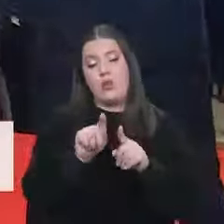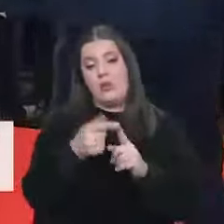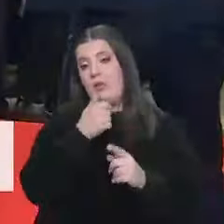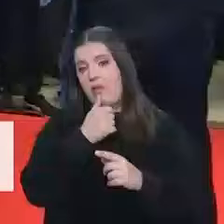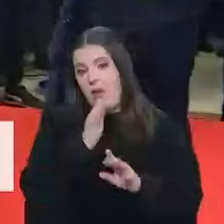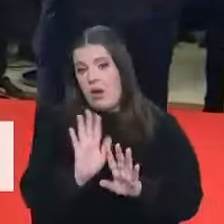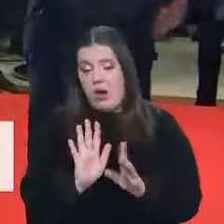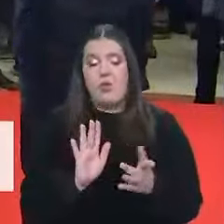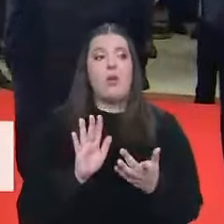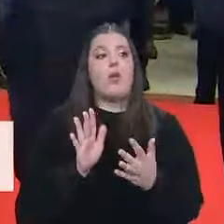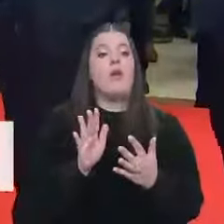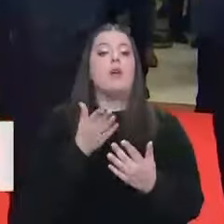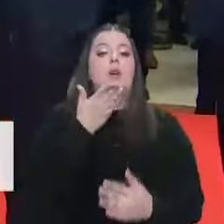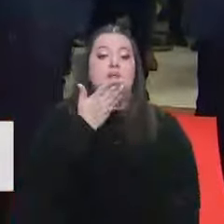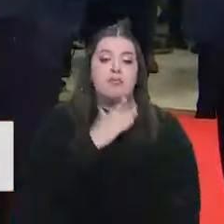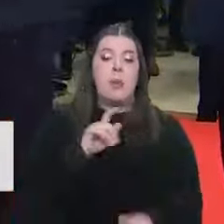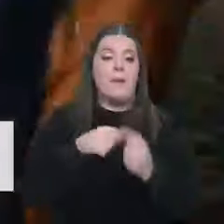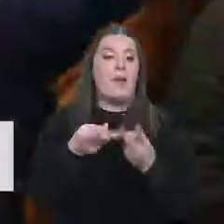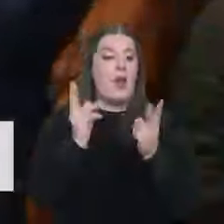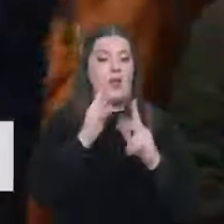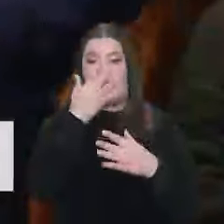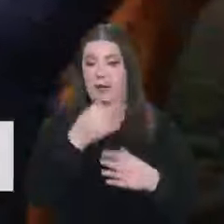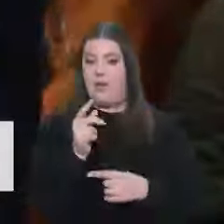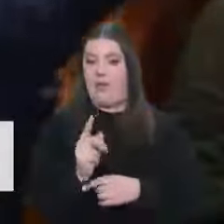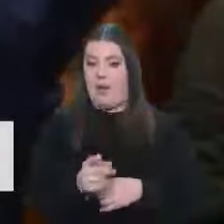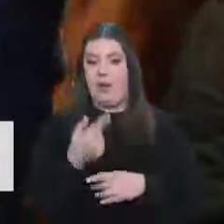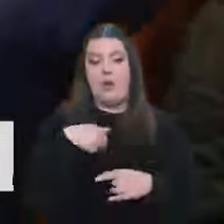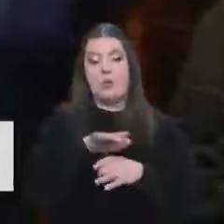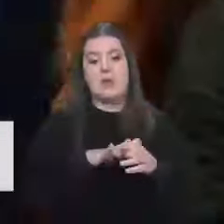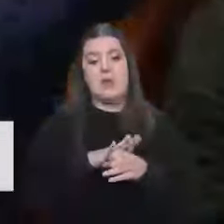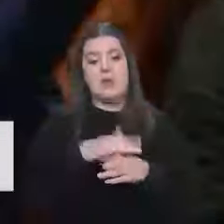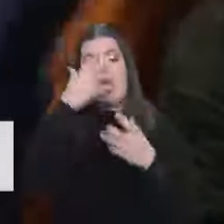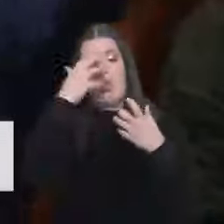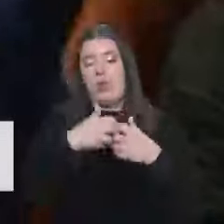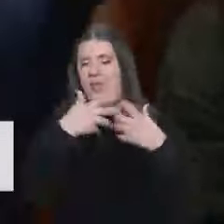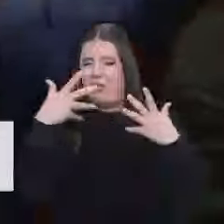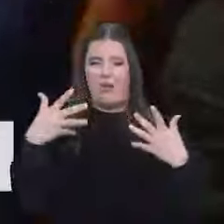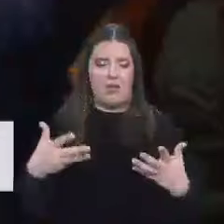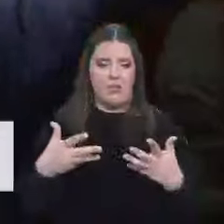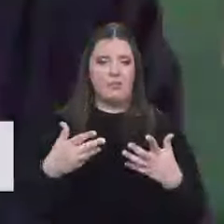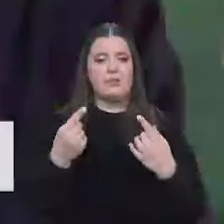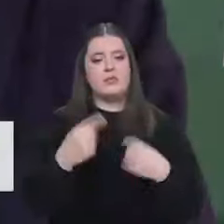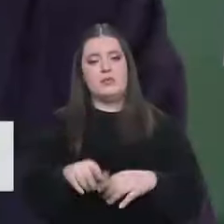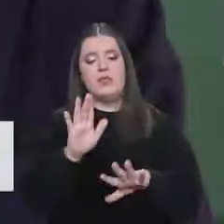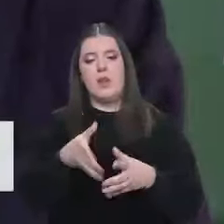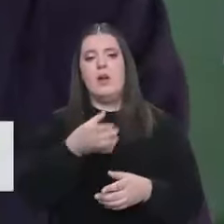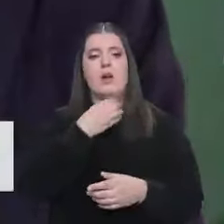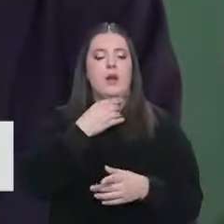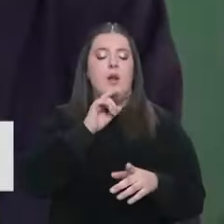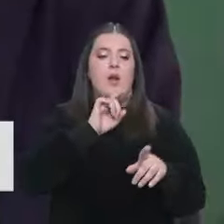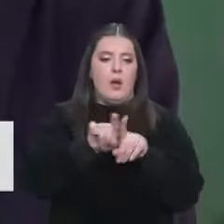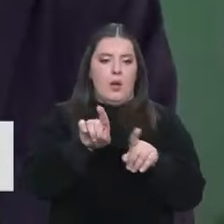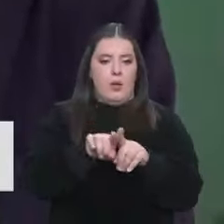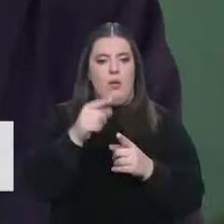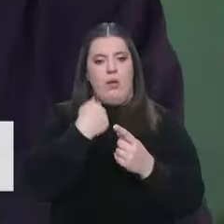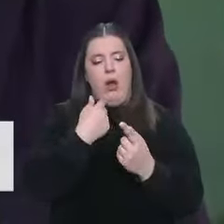apenas que o que o livro acredita é o seguinte nós estamos numa situação de uma enorme incerteza eh já tínhamos uma crise política com elementos de